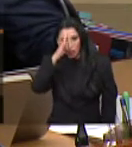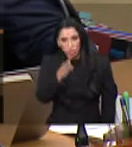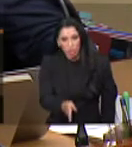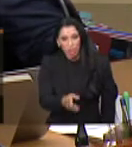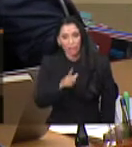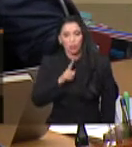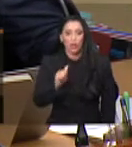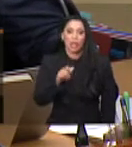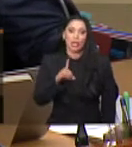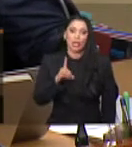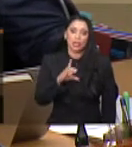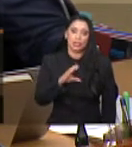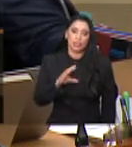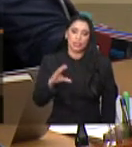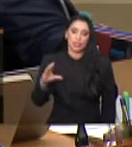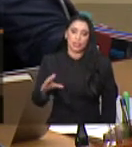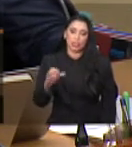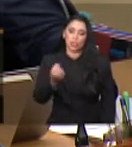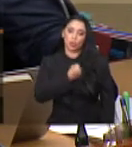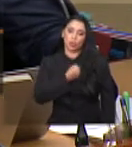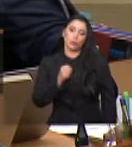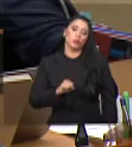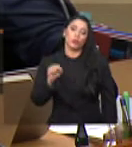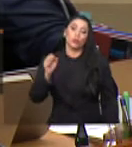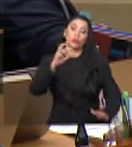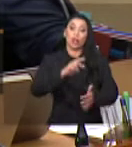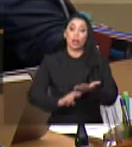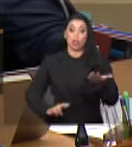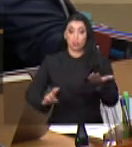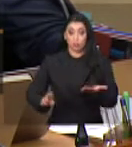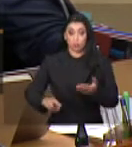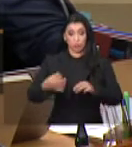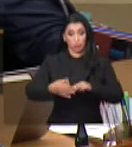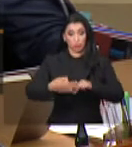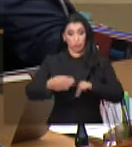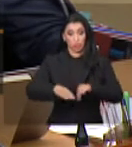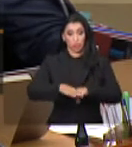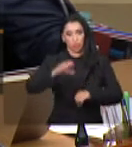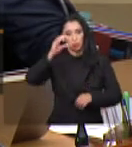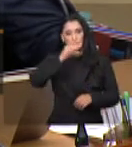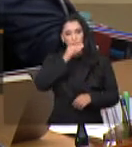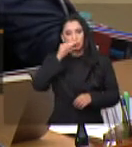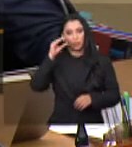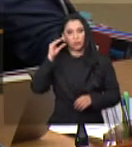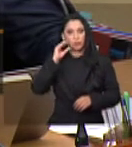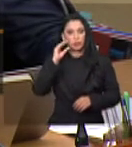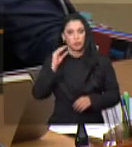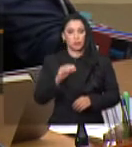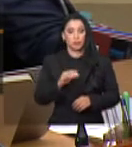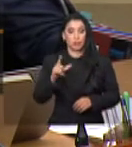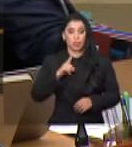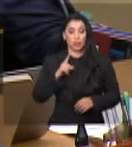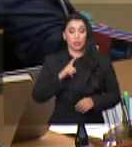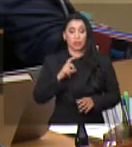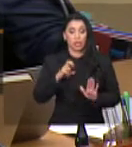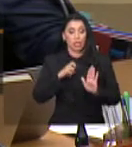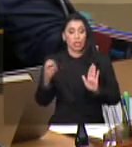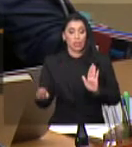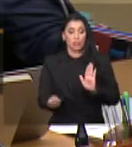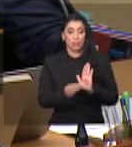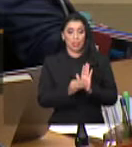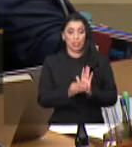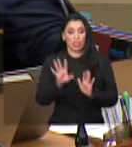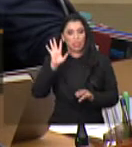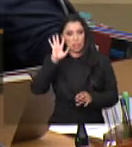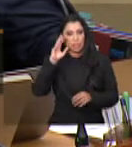a descer número 8 sobre a relatoria do eminente Ministro Celso de Mello consta da ementa que